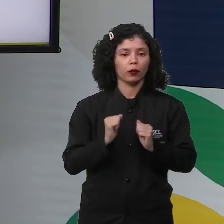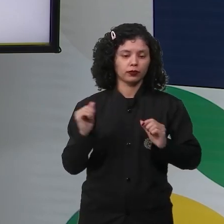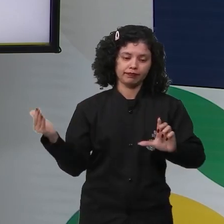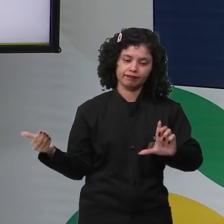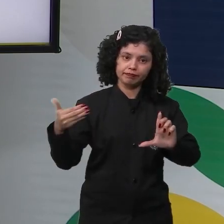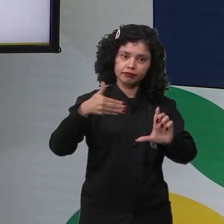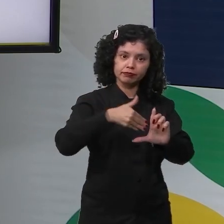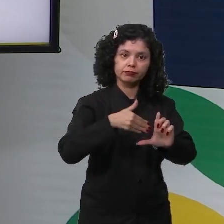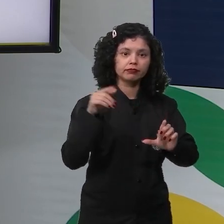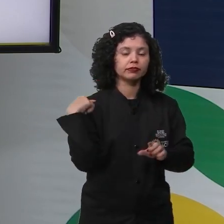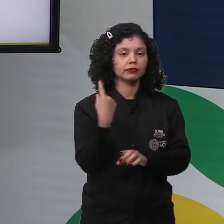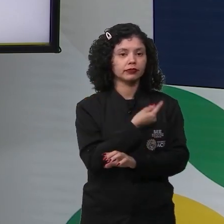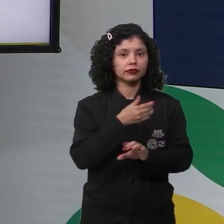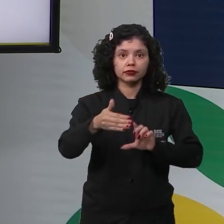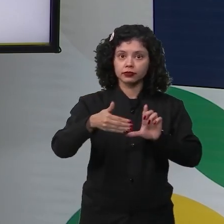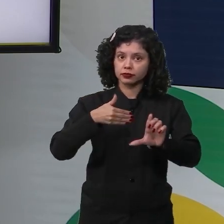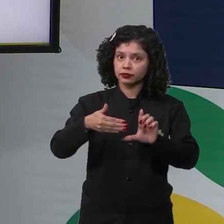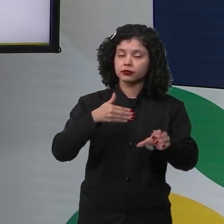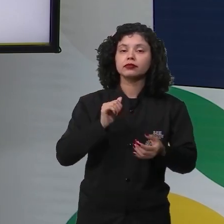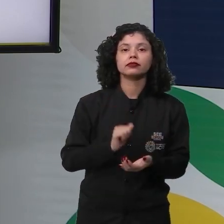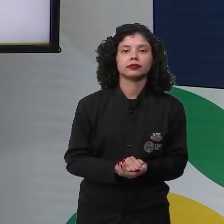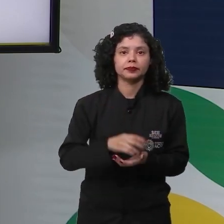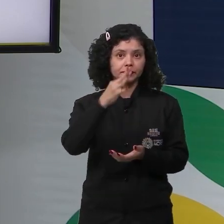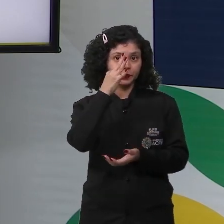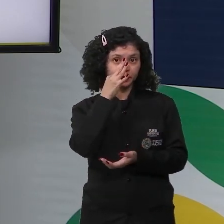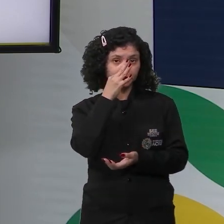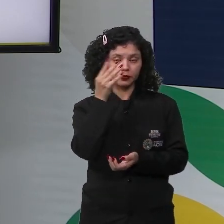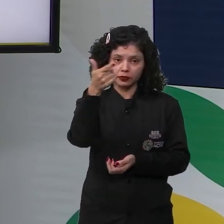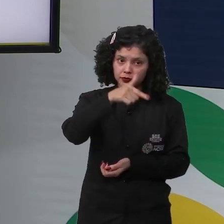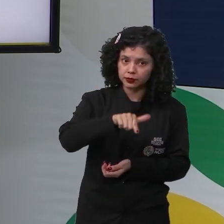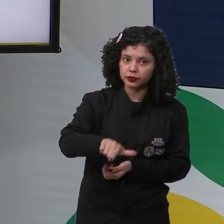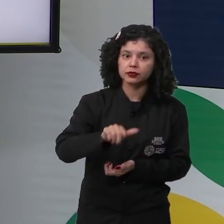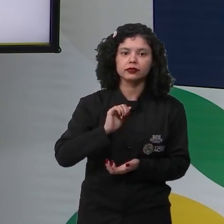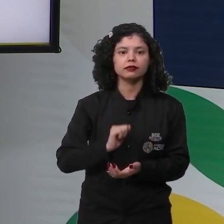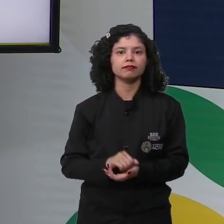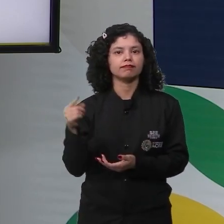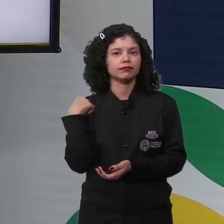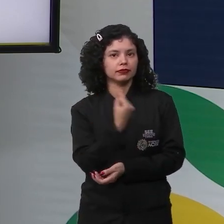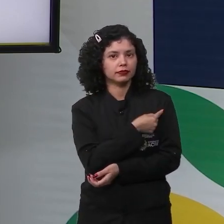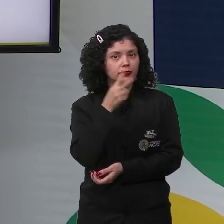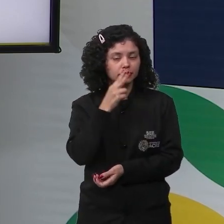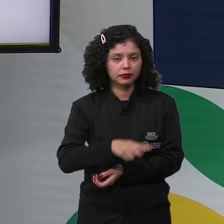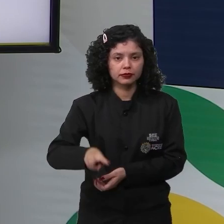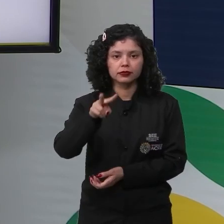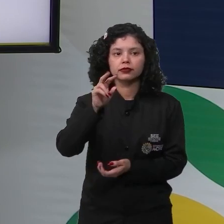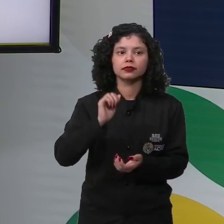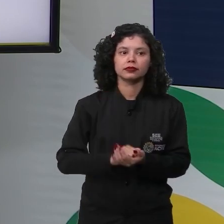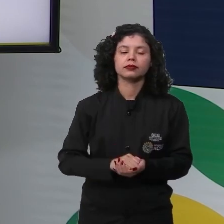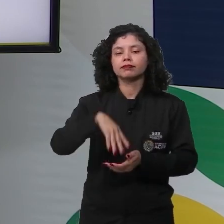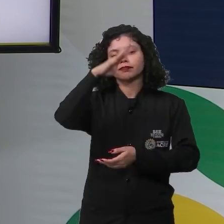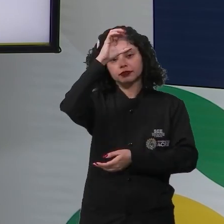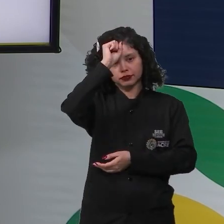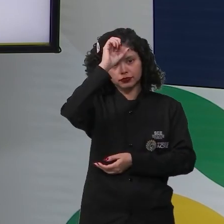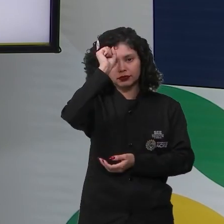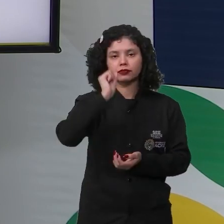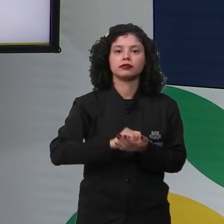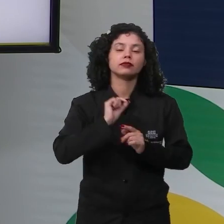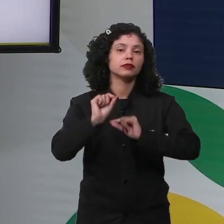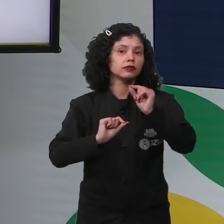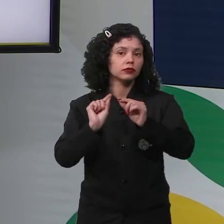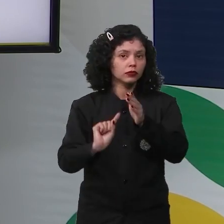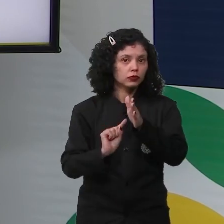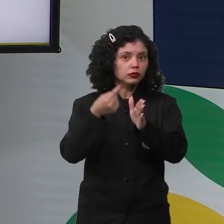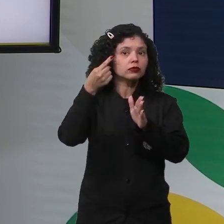acessar a nossa plataforma e assisti-la novamente, nós aprendemos que um